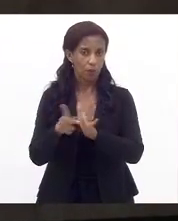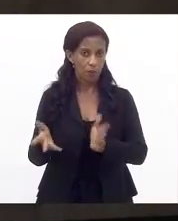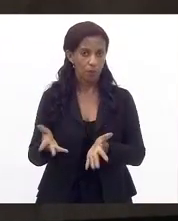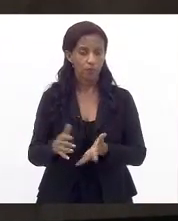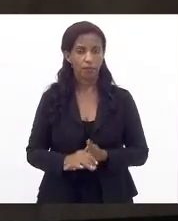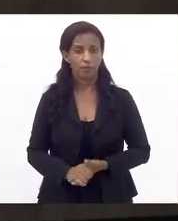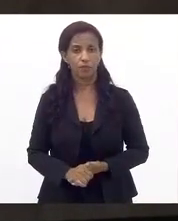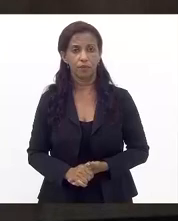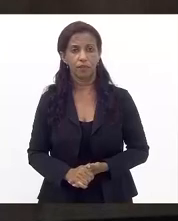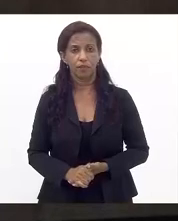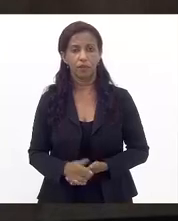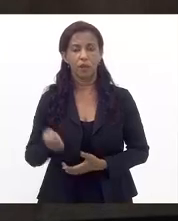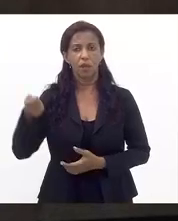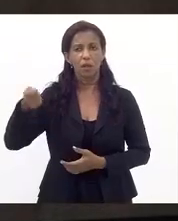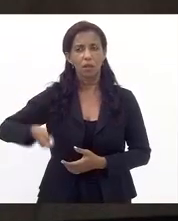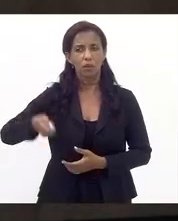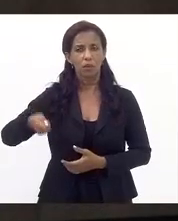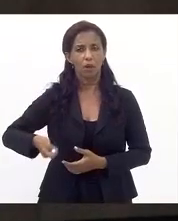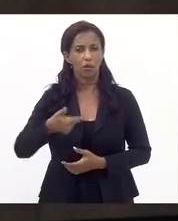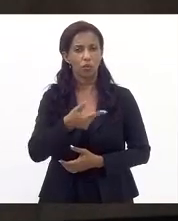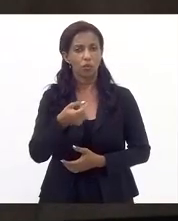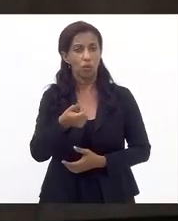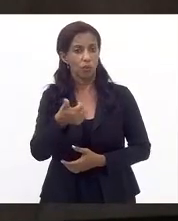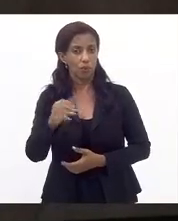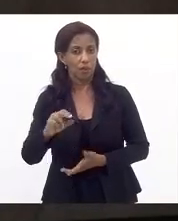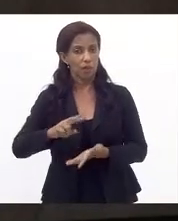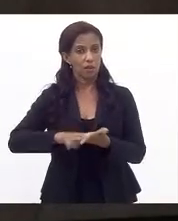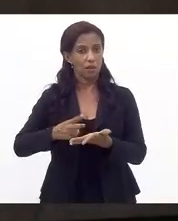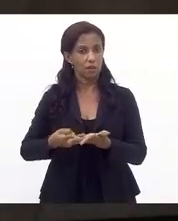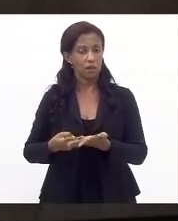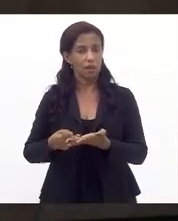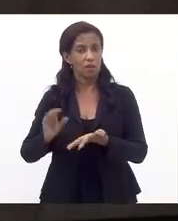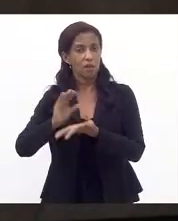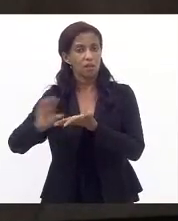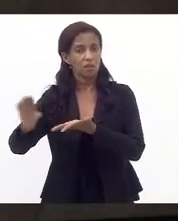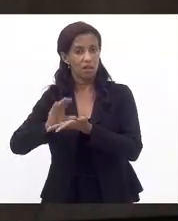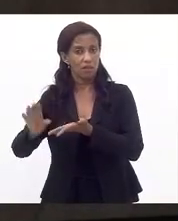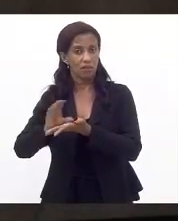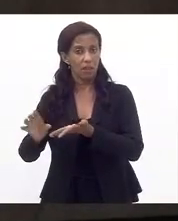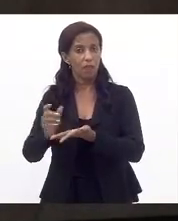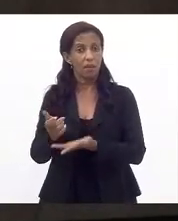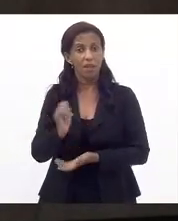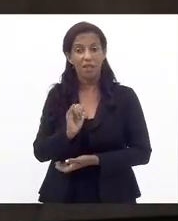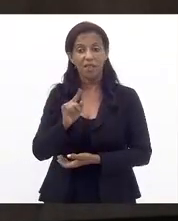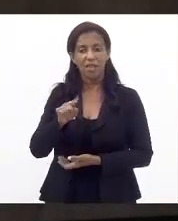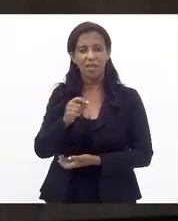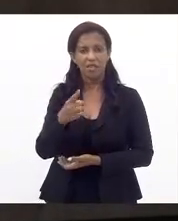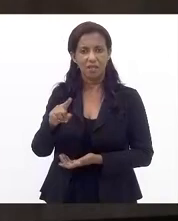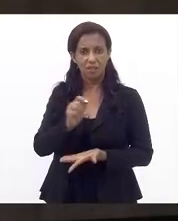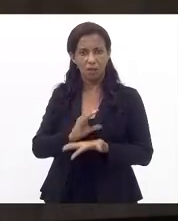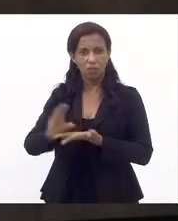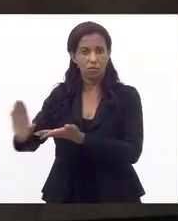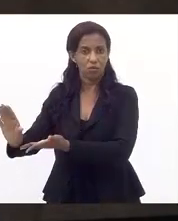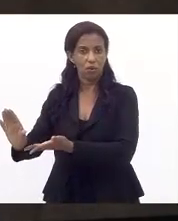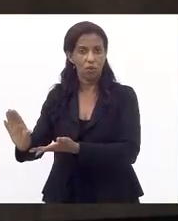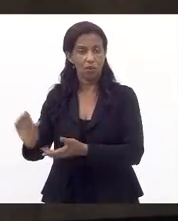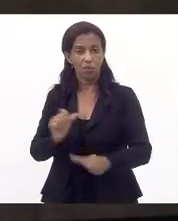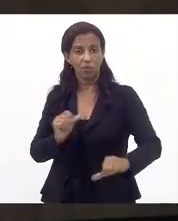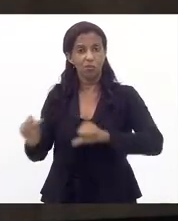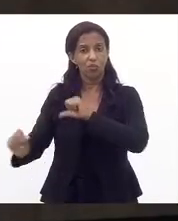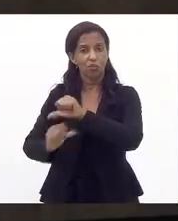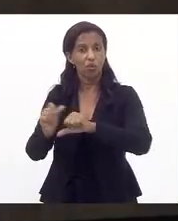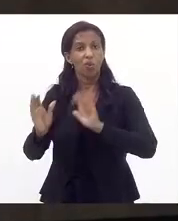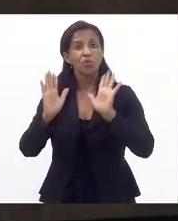próprio o tribunal em 2010 passou a interpretação de caçar verbas indenizatórias do nome locomoção Só que